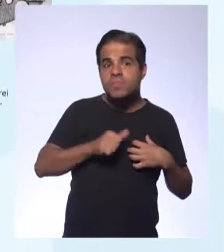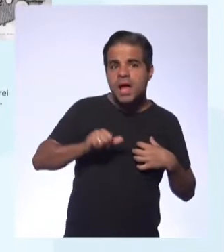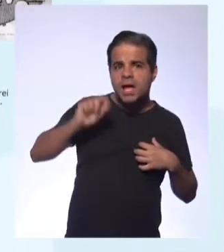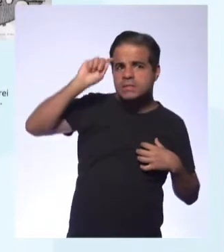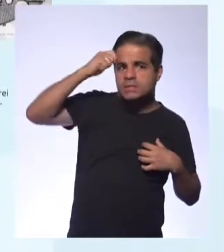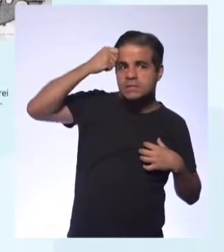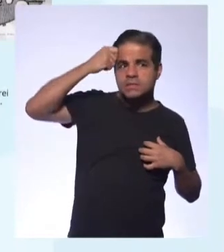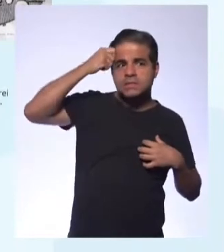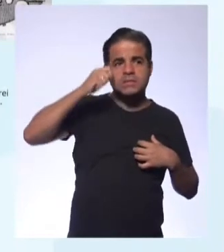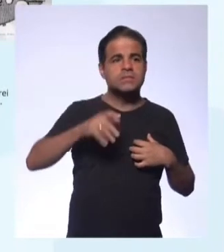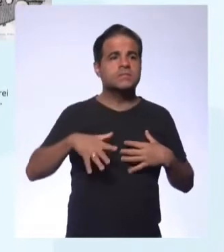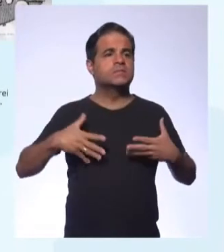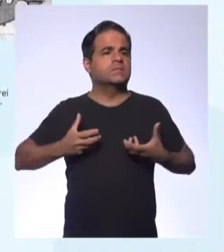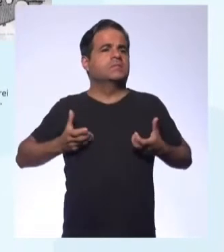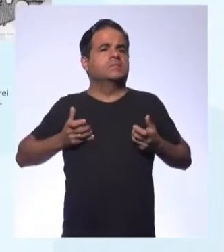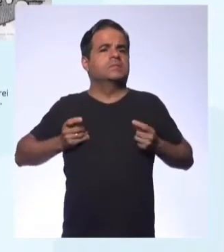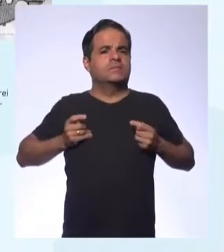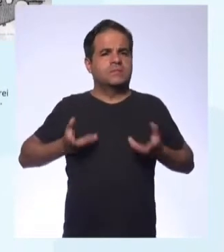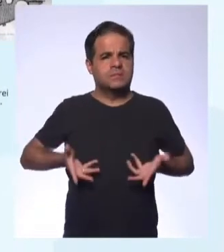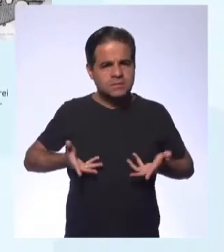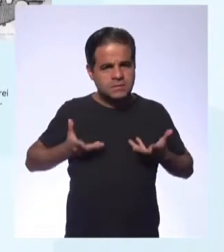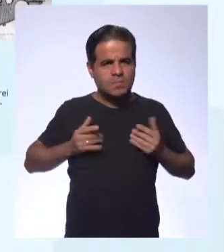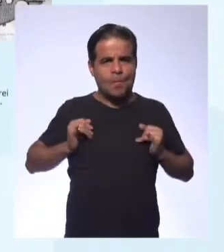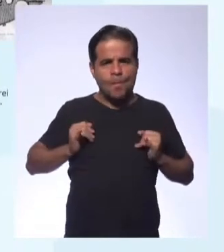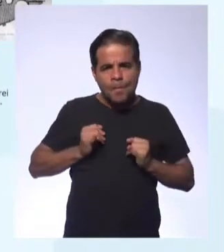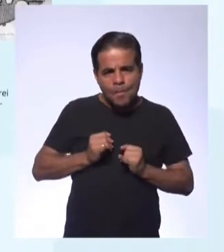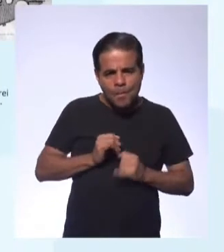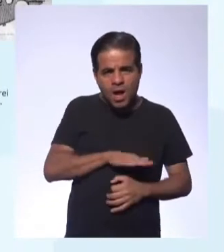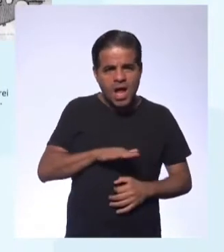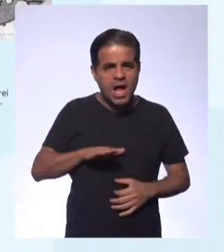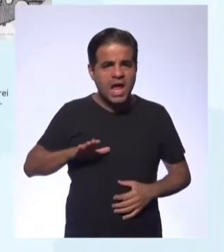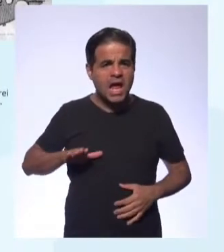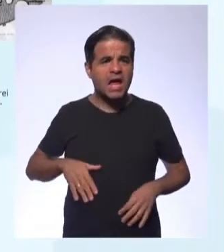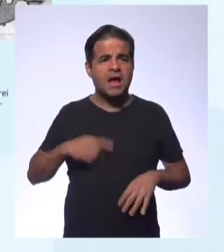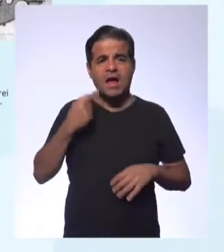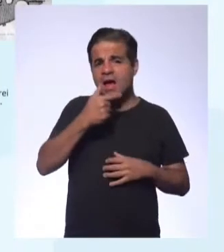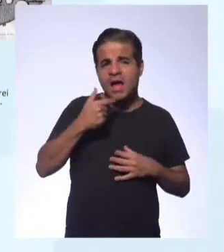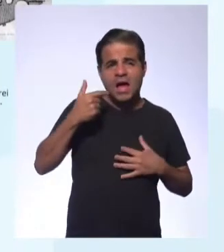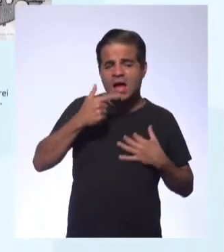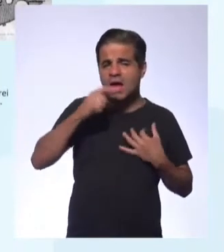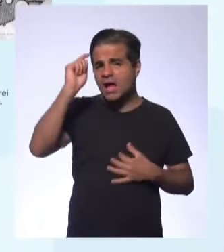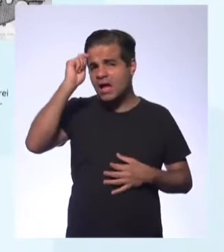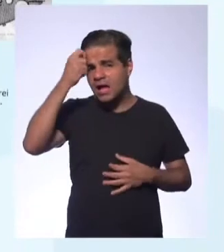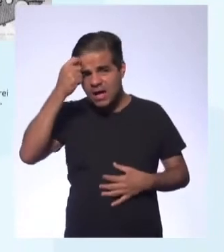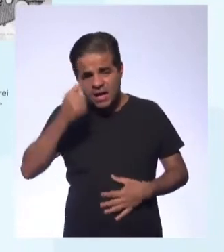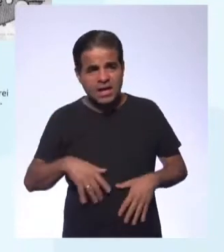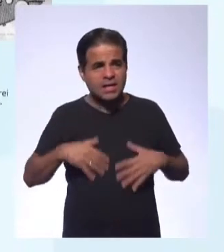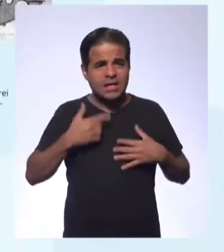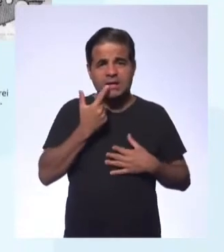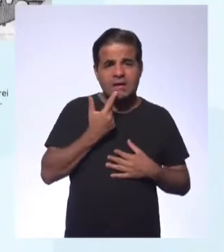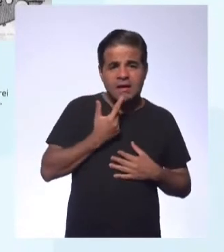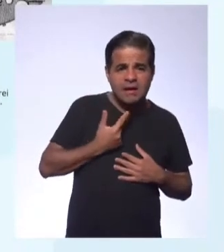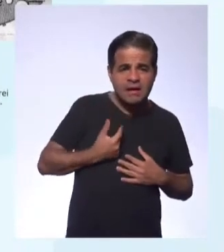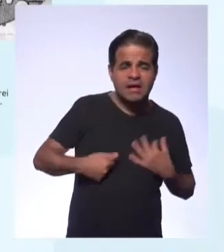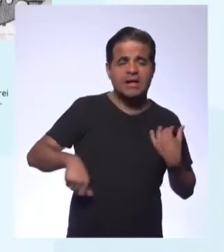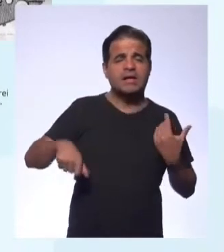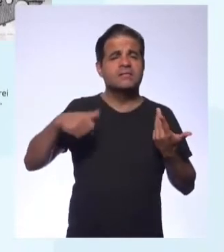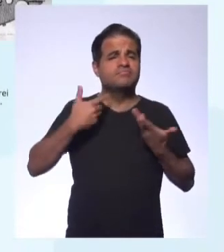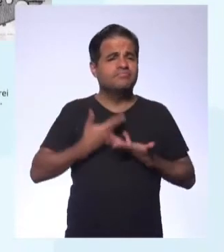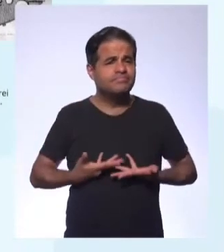mulheres, suspendendo as tetas, magras crianças cujas bocas pretas rega o sangue das